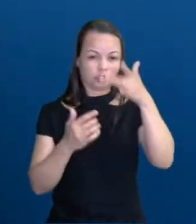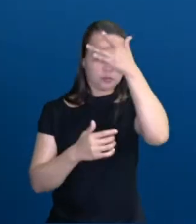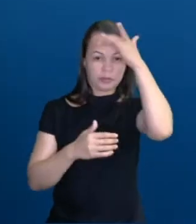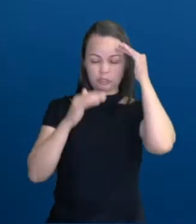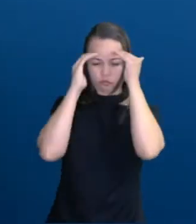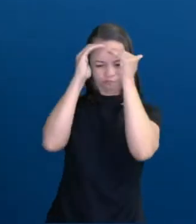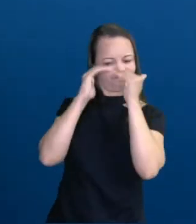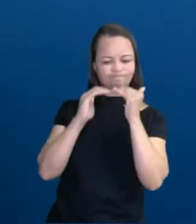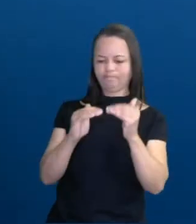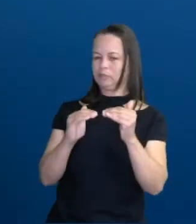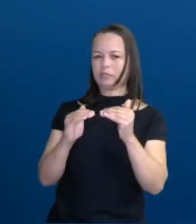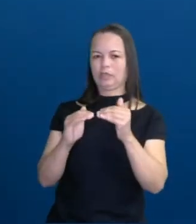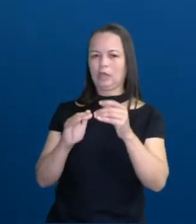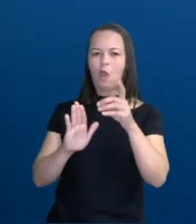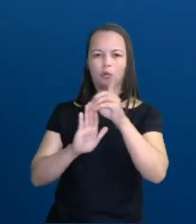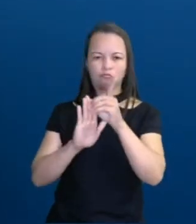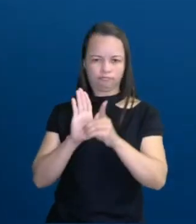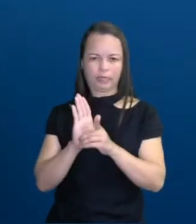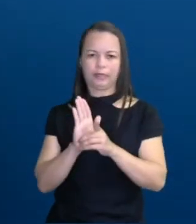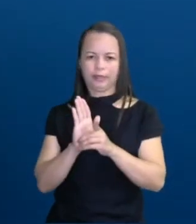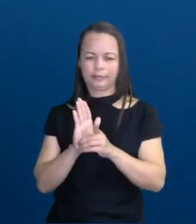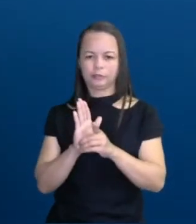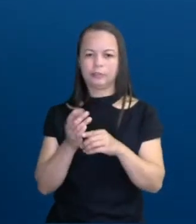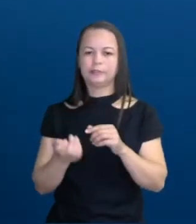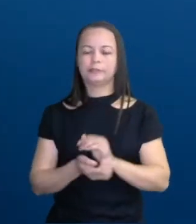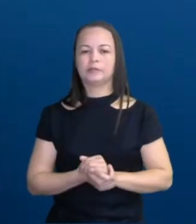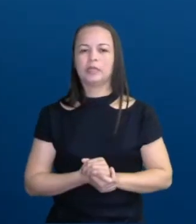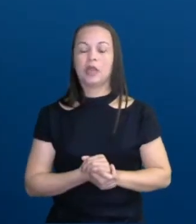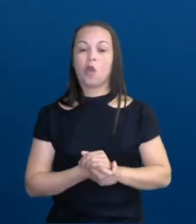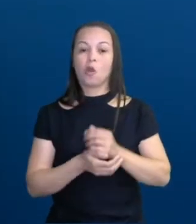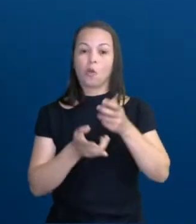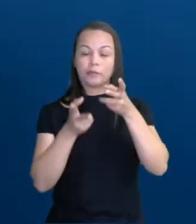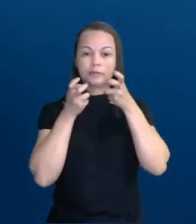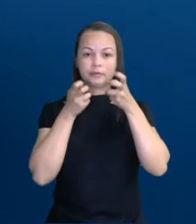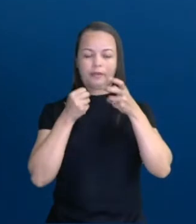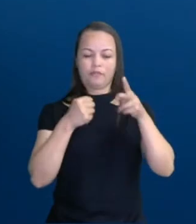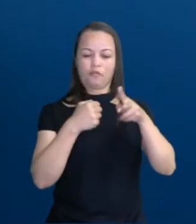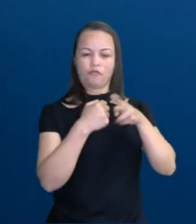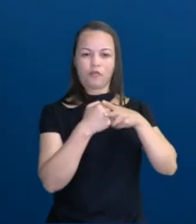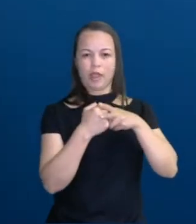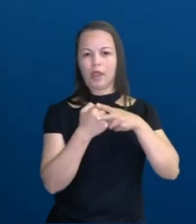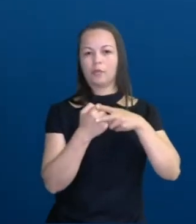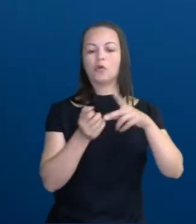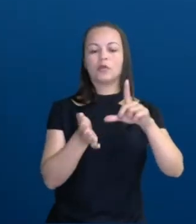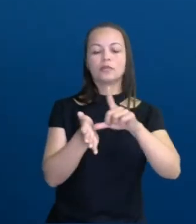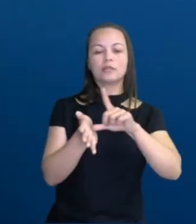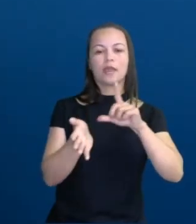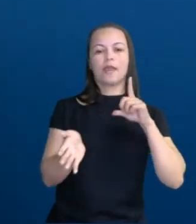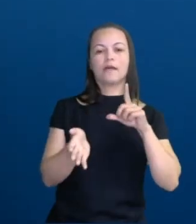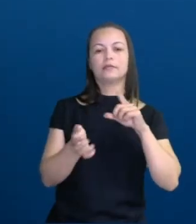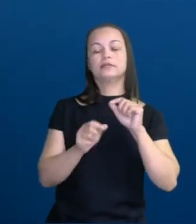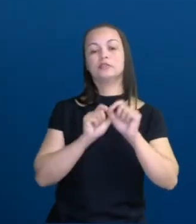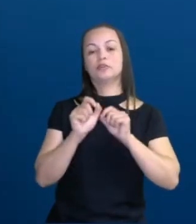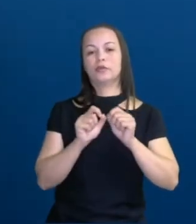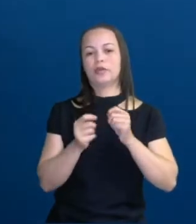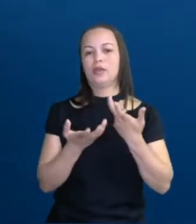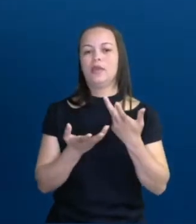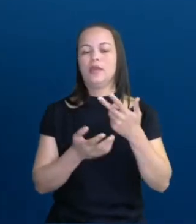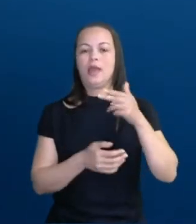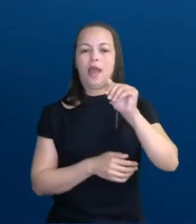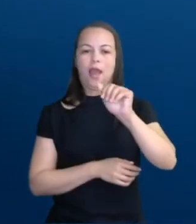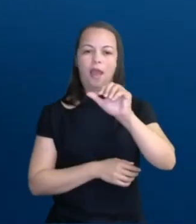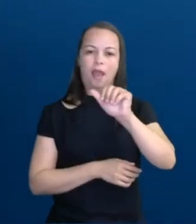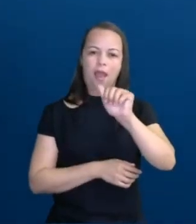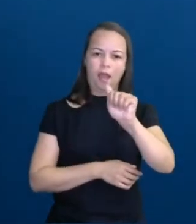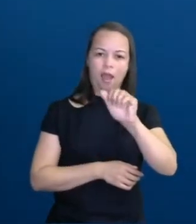desobedecem aos decretos percebam que após o verbo desobedecer aparece a preposição a